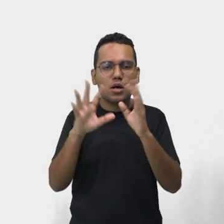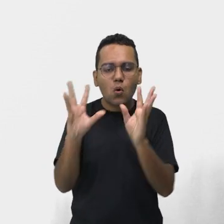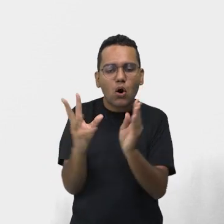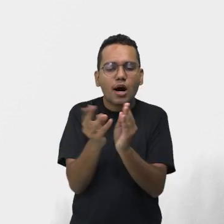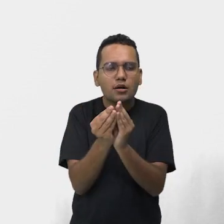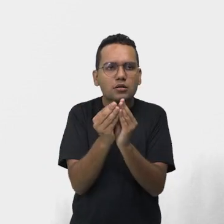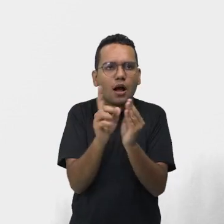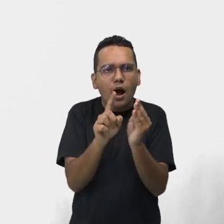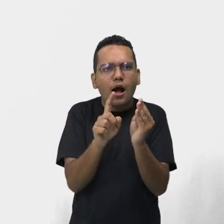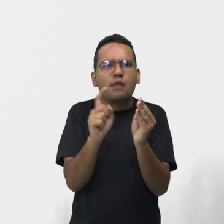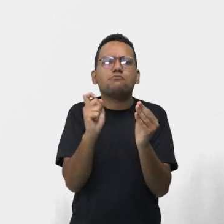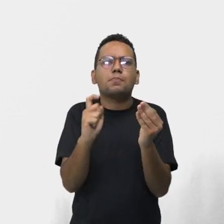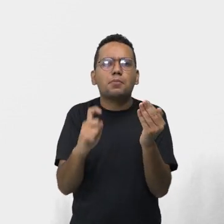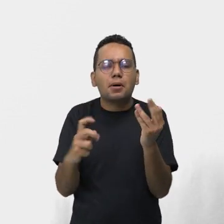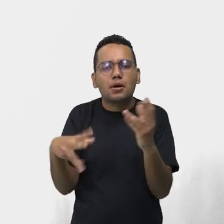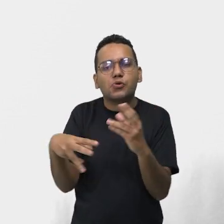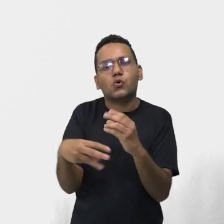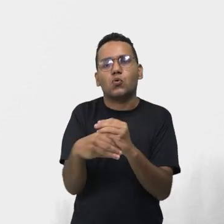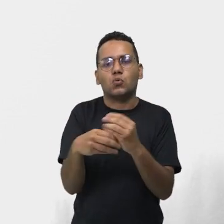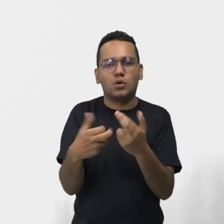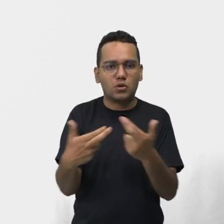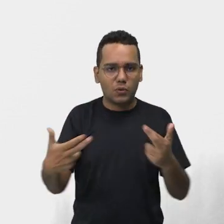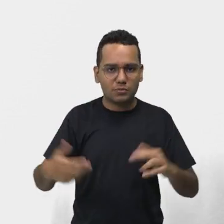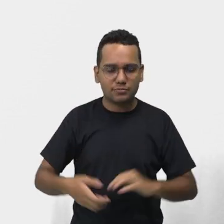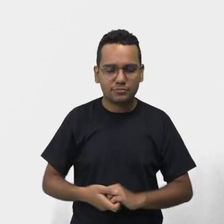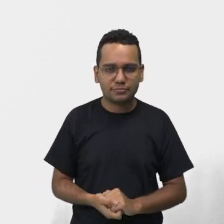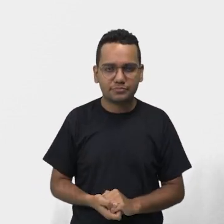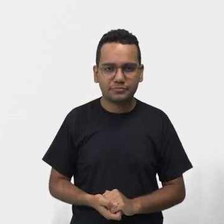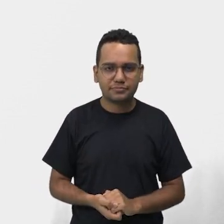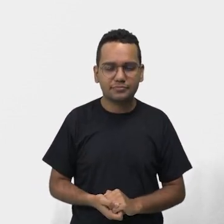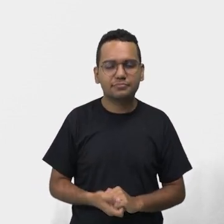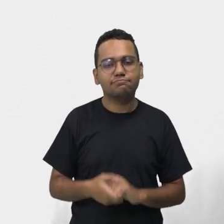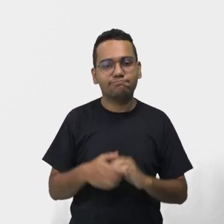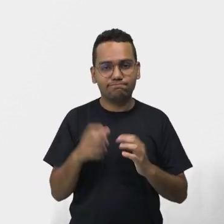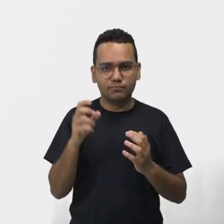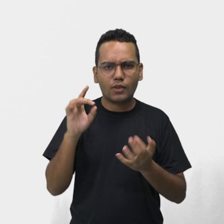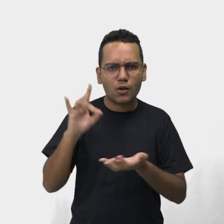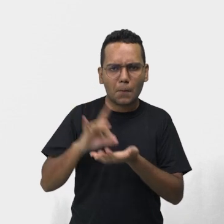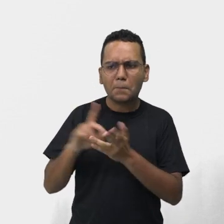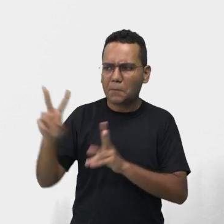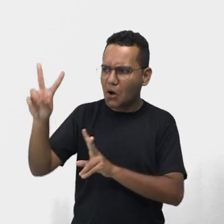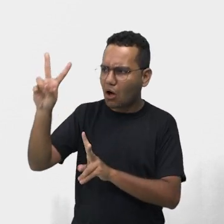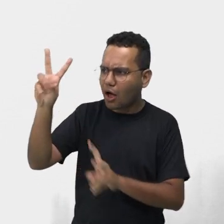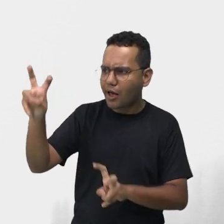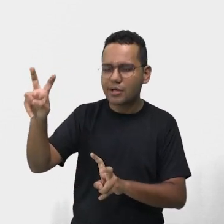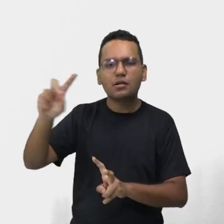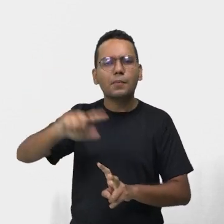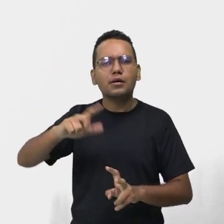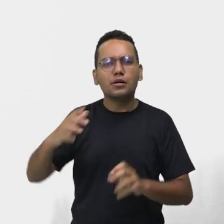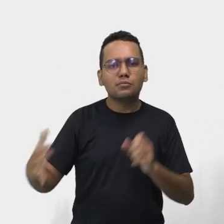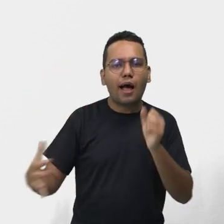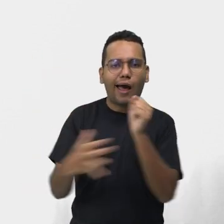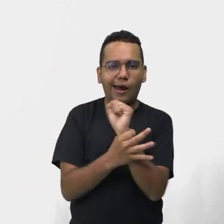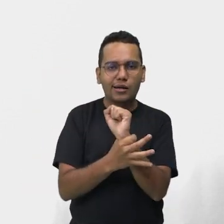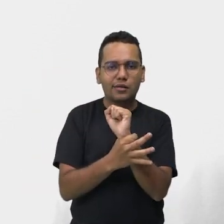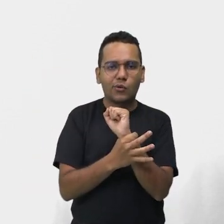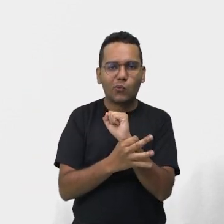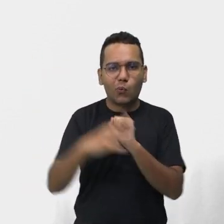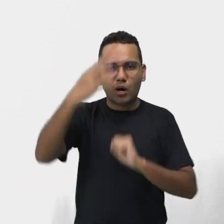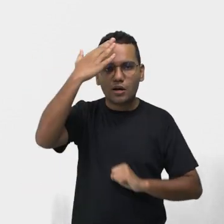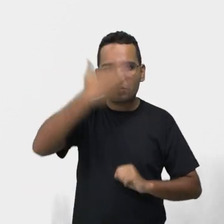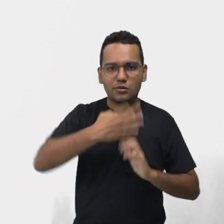são fiéis ao texto original, certo? Então, essas citações são importantes porque dão credibilidade àquilo que